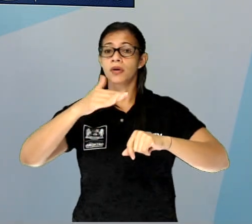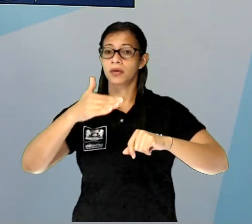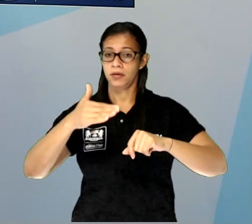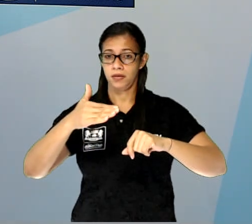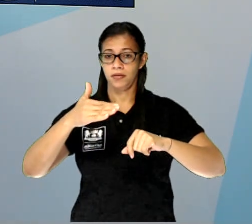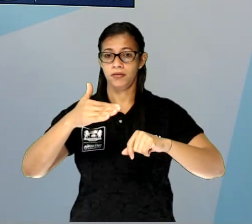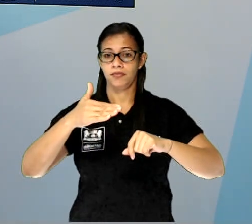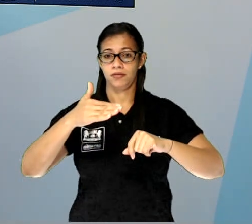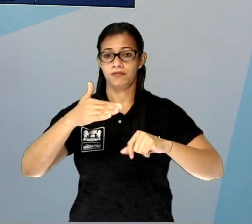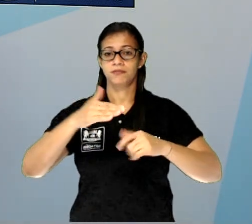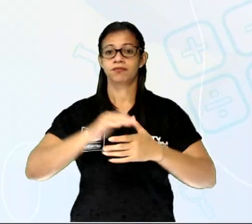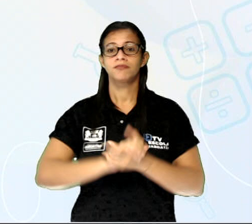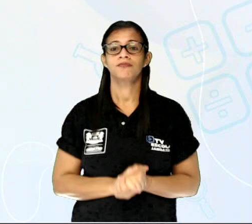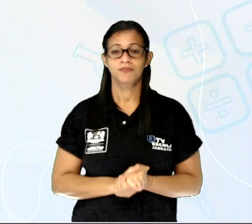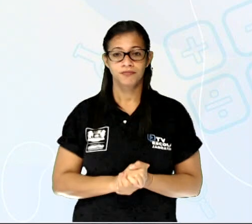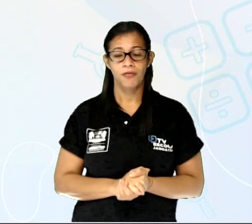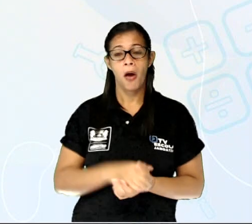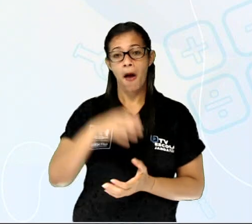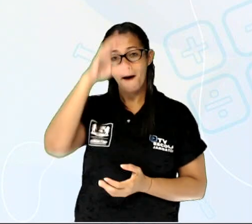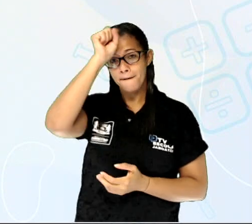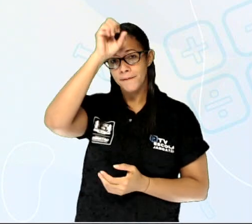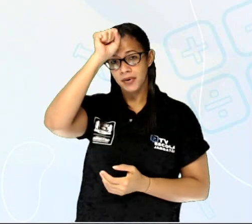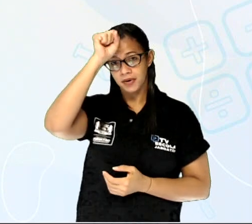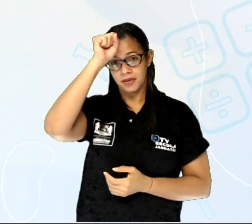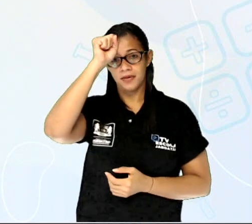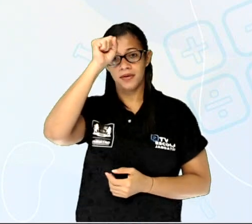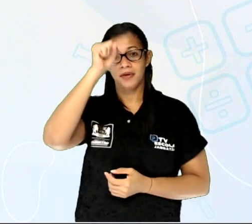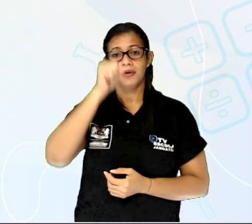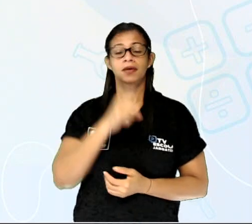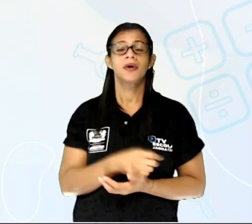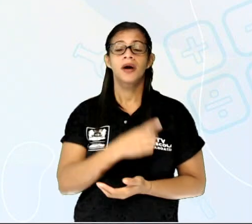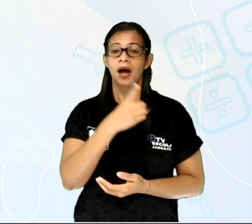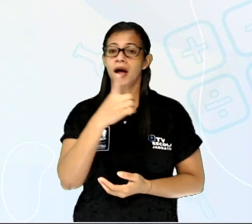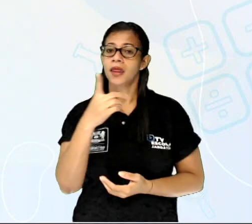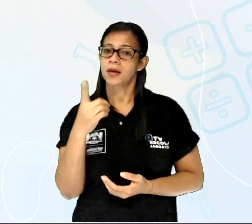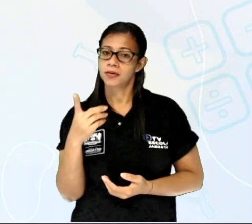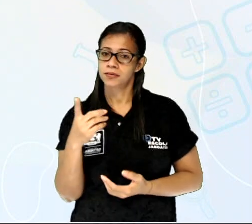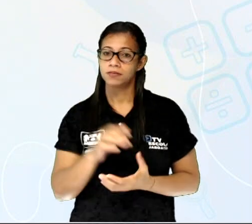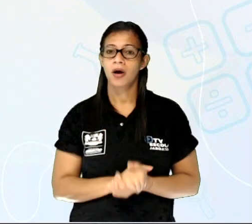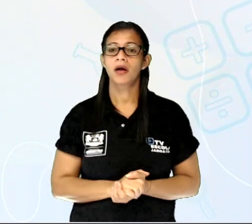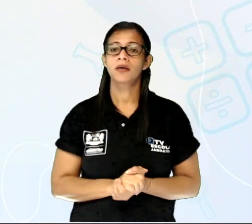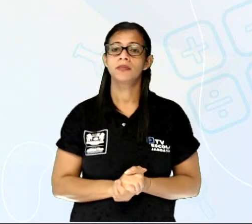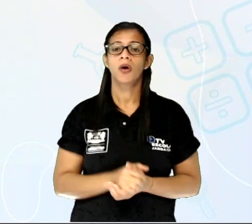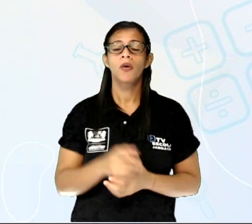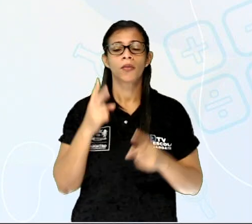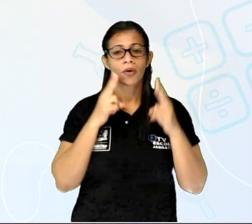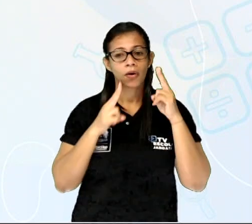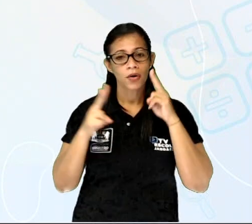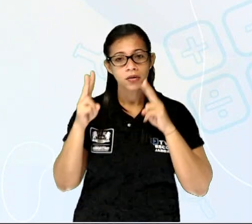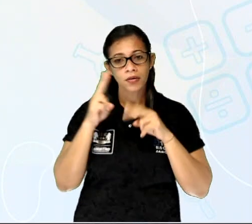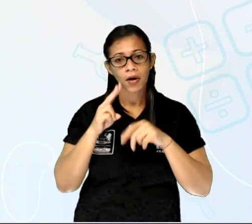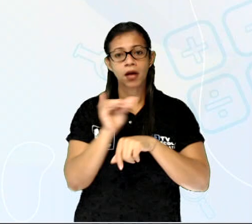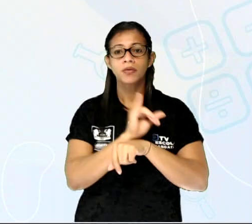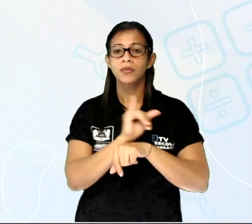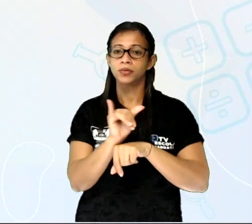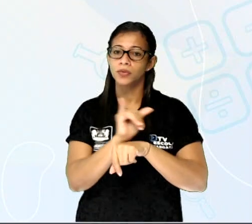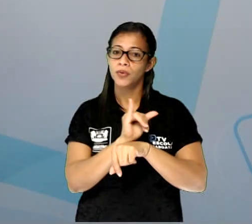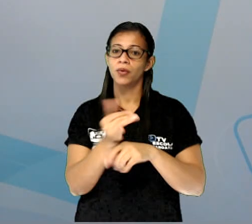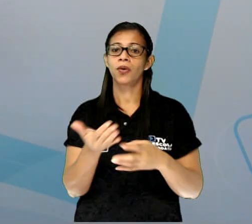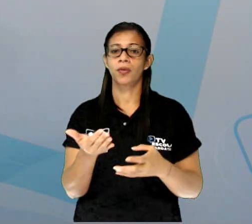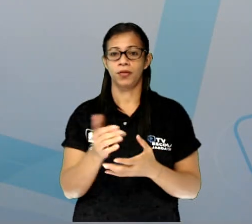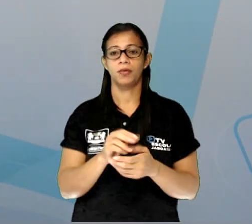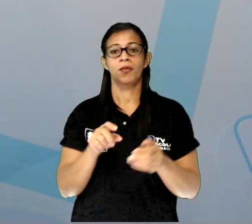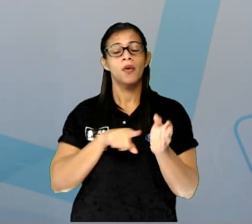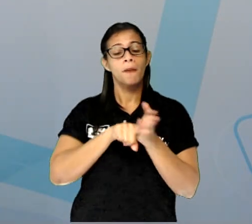Faça aí no seu caderno, volte à aula, você pode ir lá no YouTube novamente, assistir essa aula, dar o print, procurar na internet, e aí